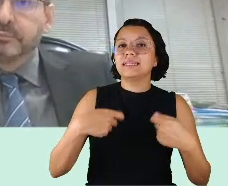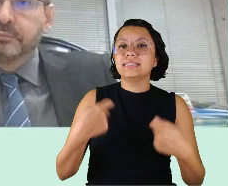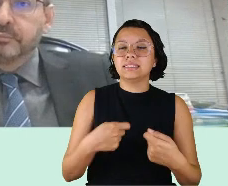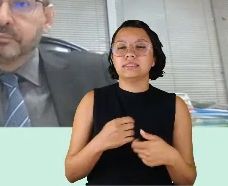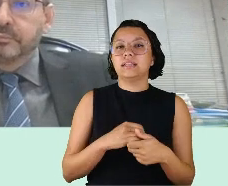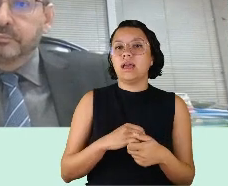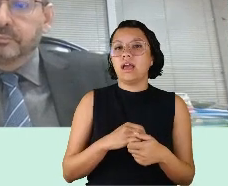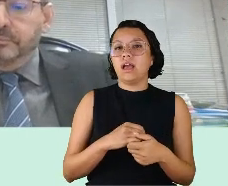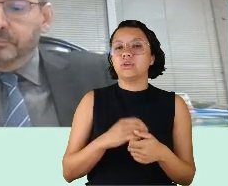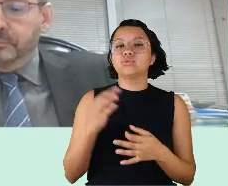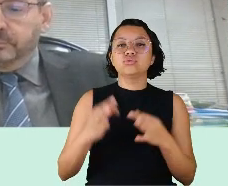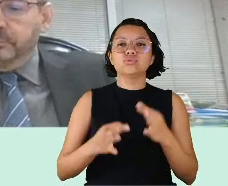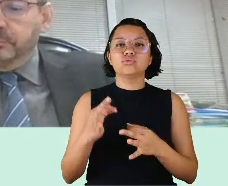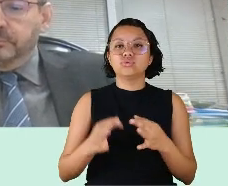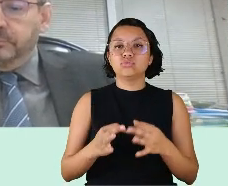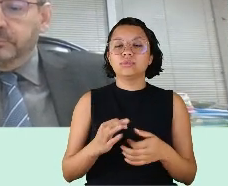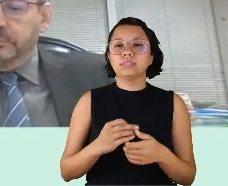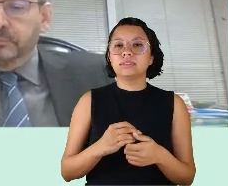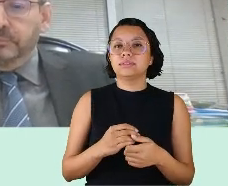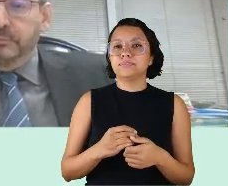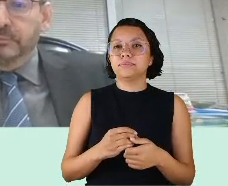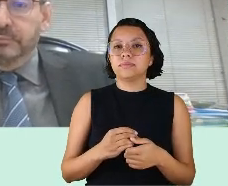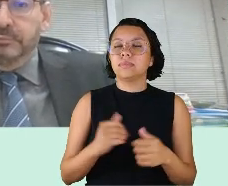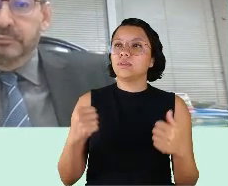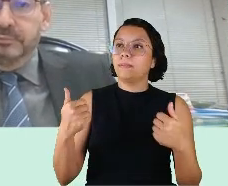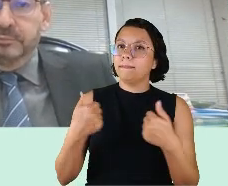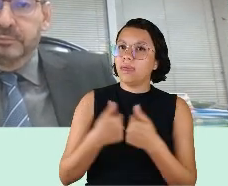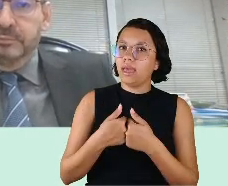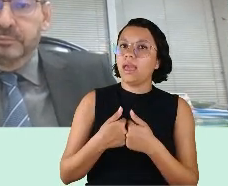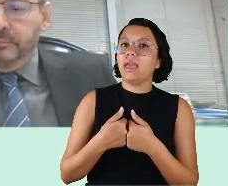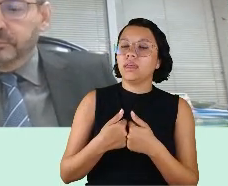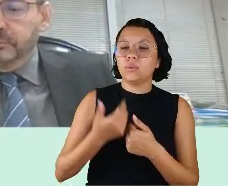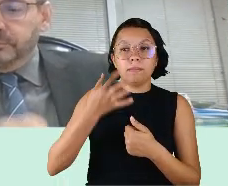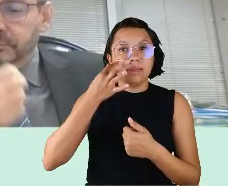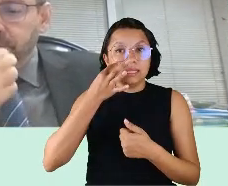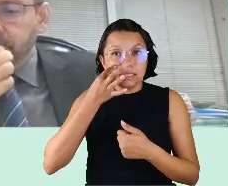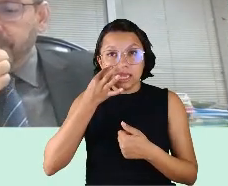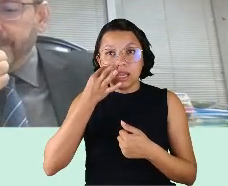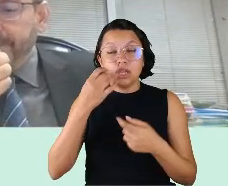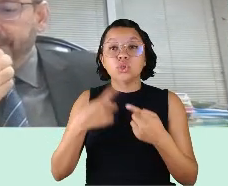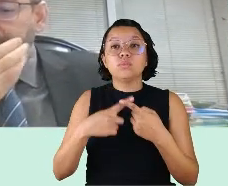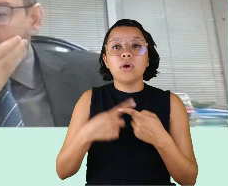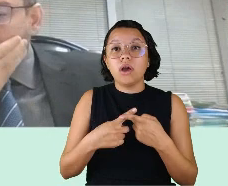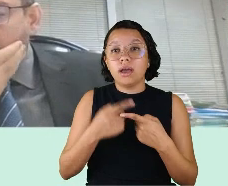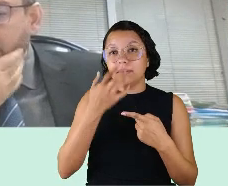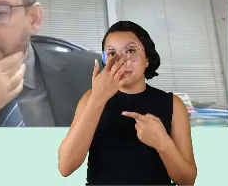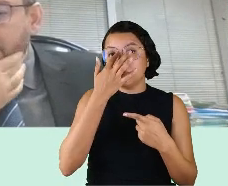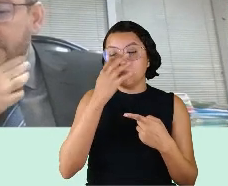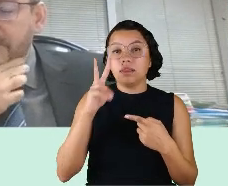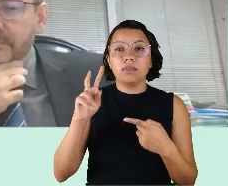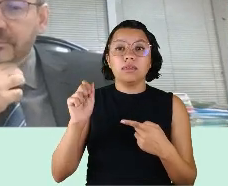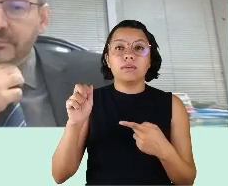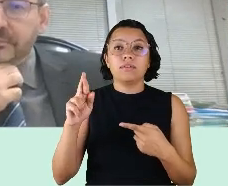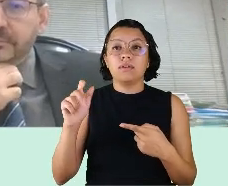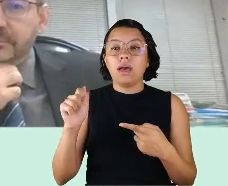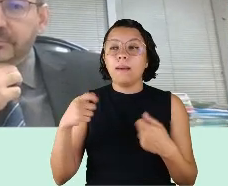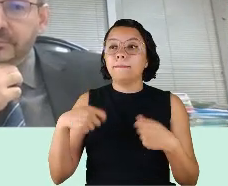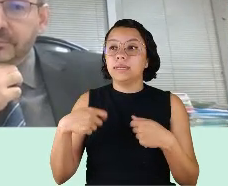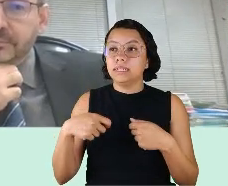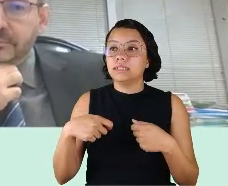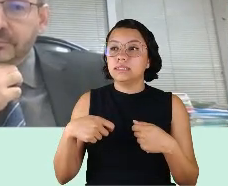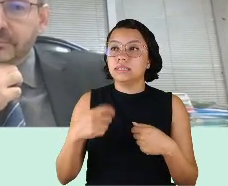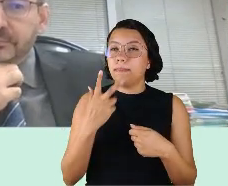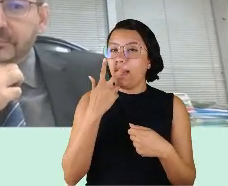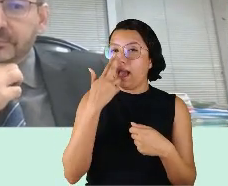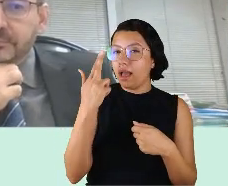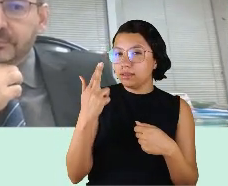da necessidade do juiz estar próximo, estar presente, porque a vara ela tem que ter